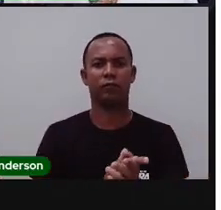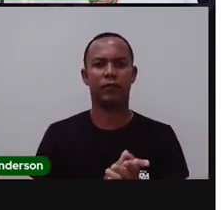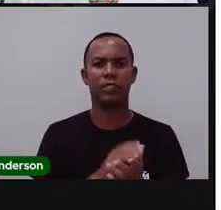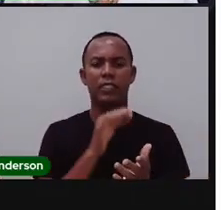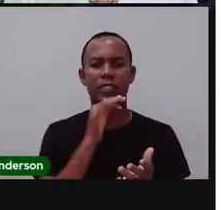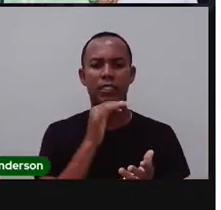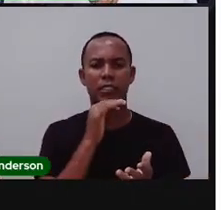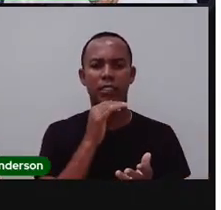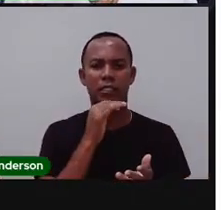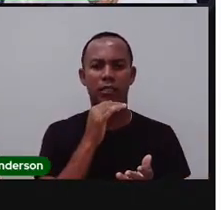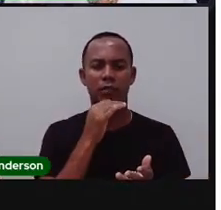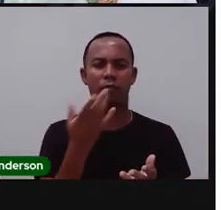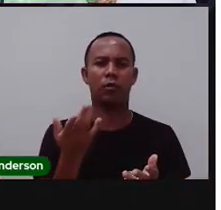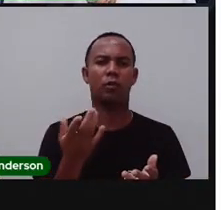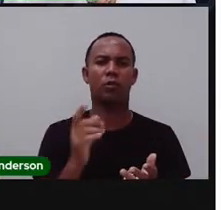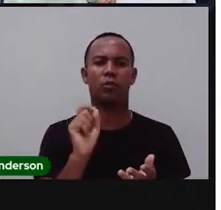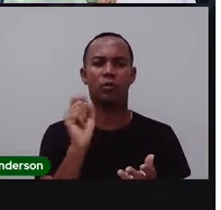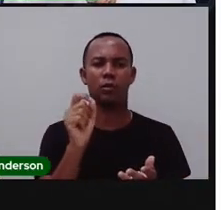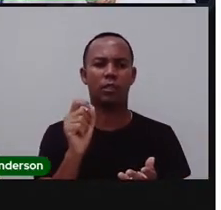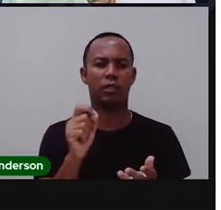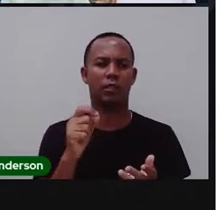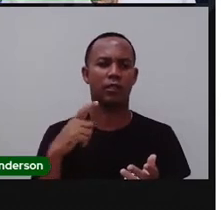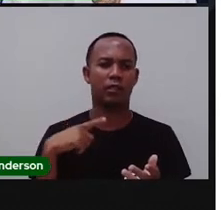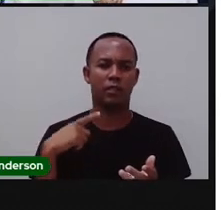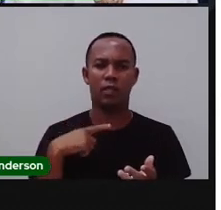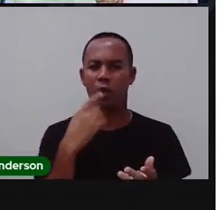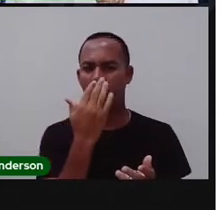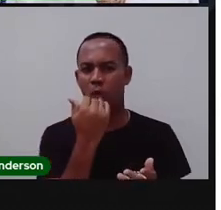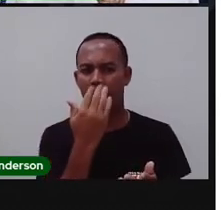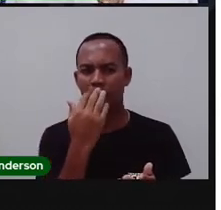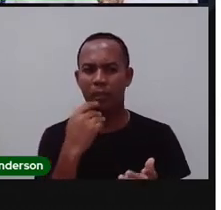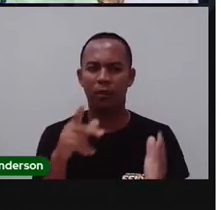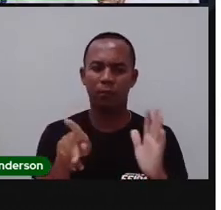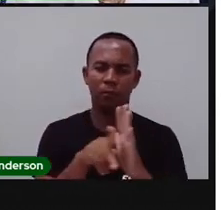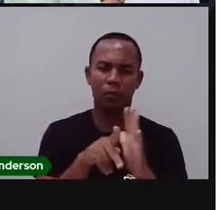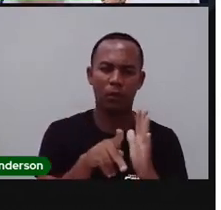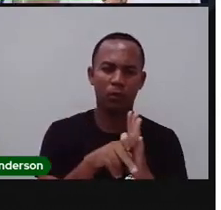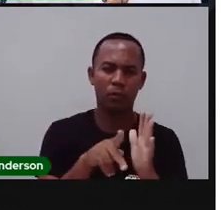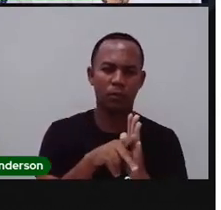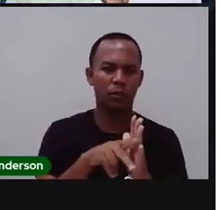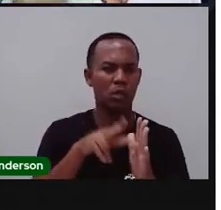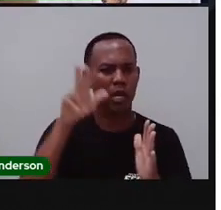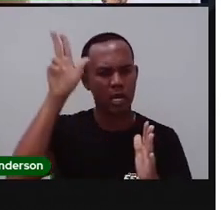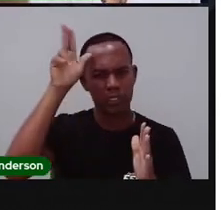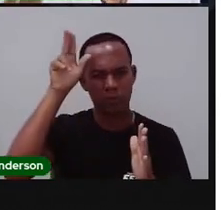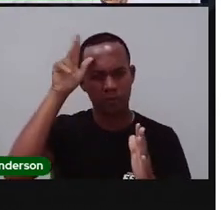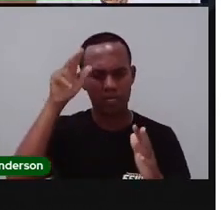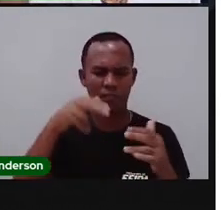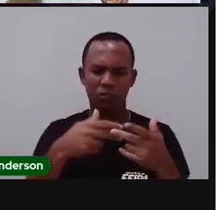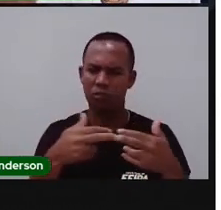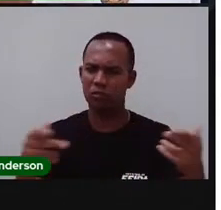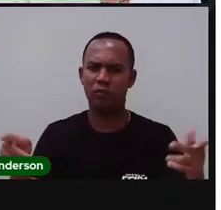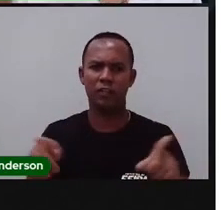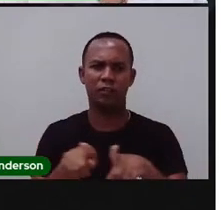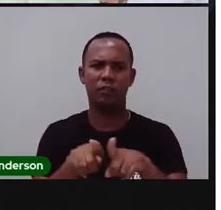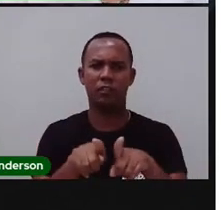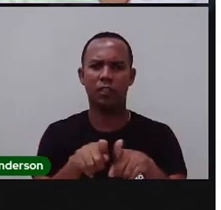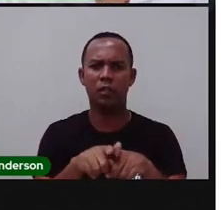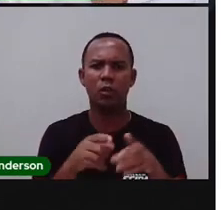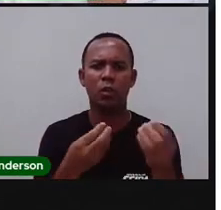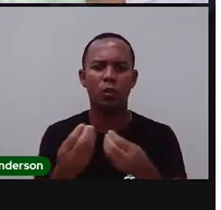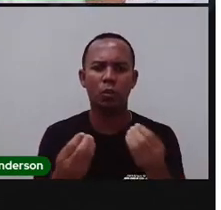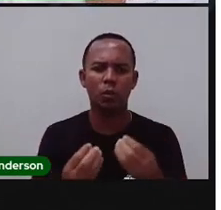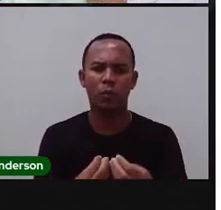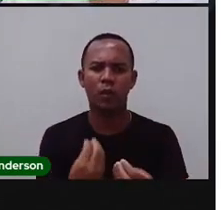um processo industrial, obviamente, mas também é proveniente de onde? Desses insumos que vêm de onde?